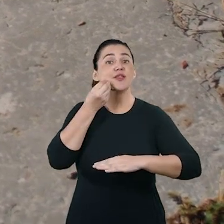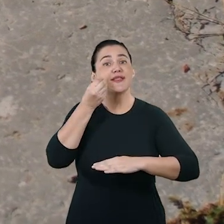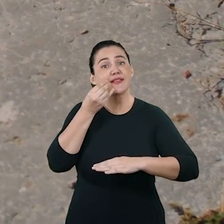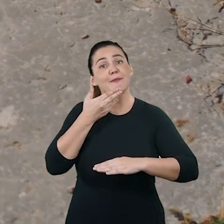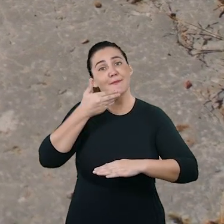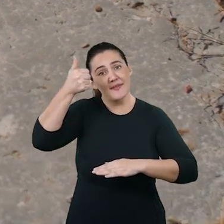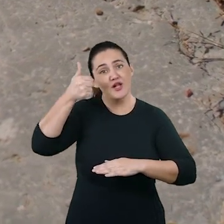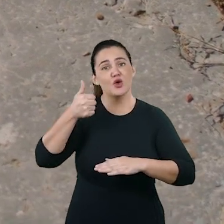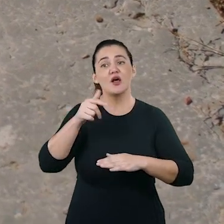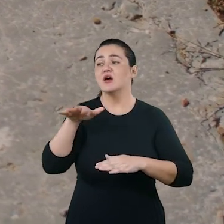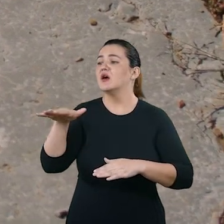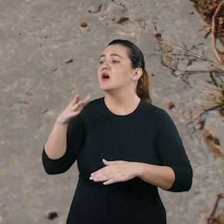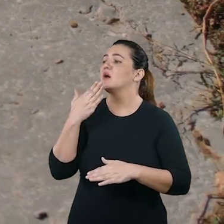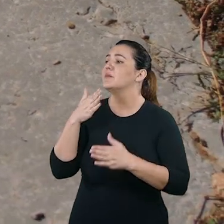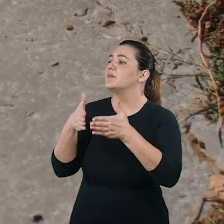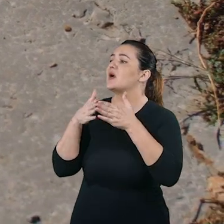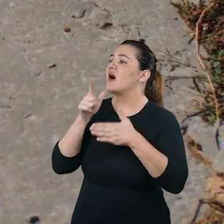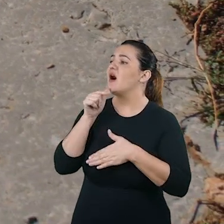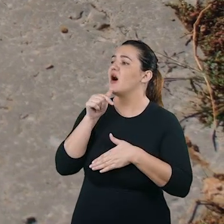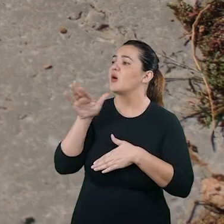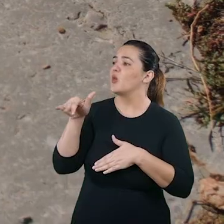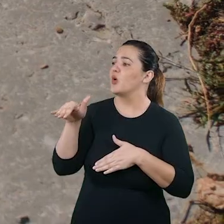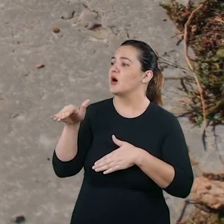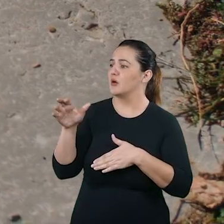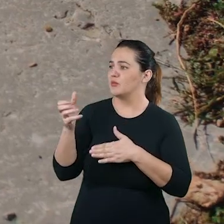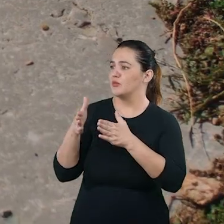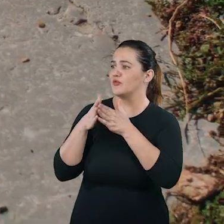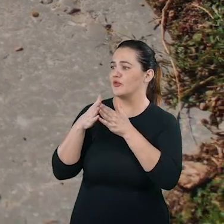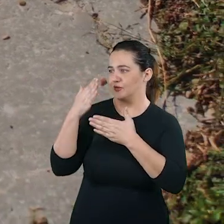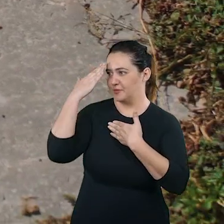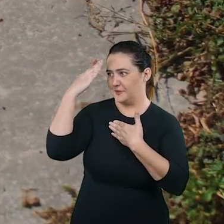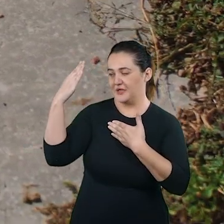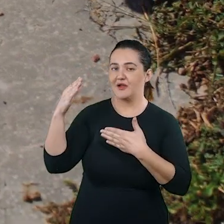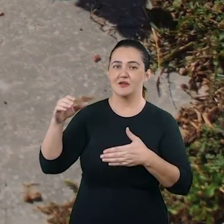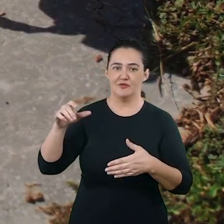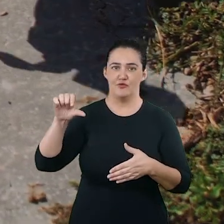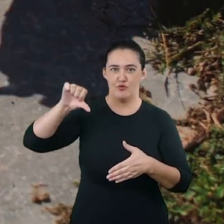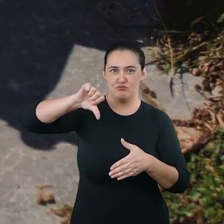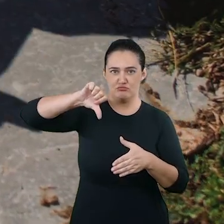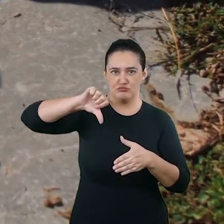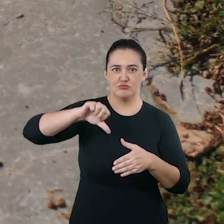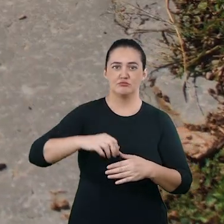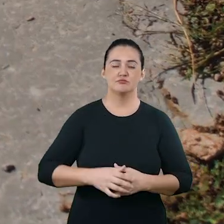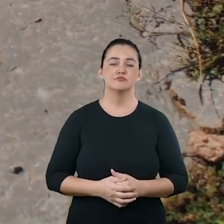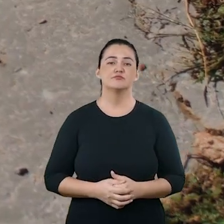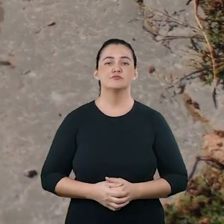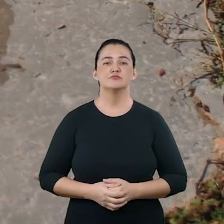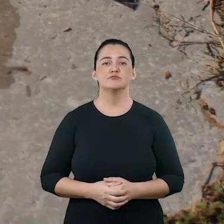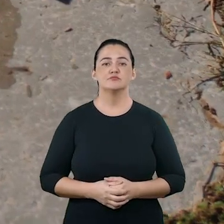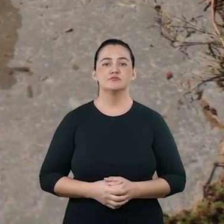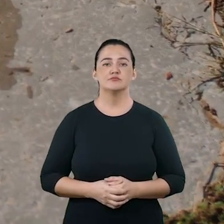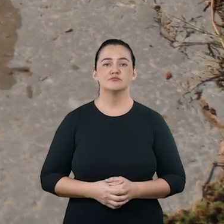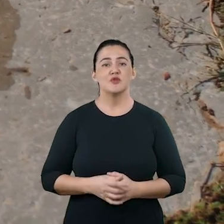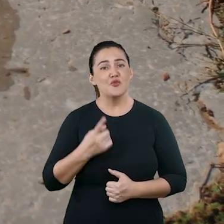Alguém da produção tem um... Obrigado. Vou pegar a água do povo aqui, eu vou jogar um pouquinho d'água aqui por cima, vamos ver se vai facilitar para vocês